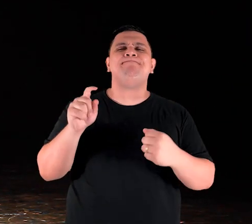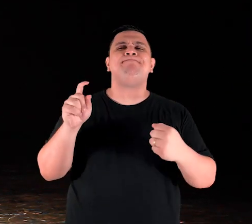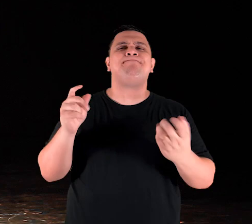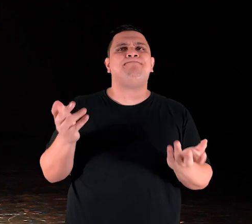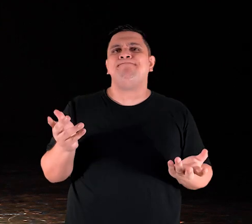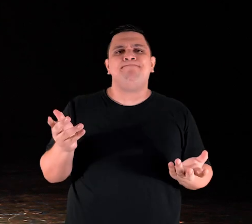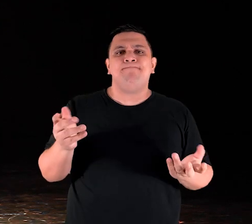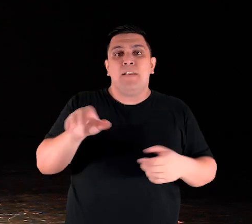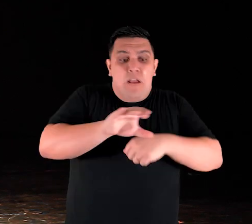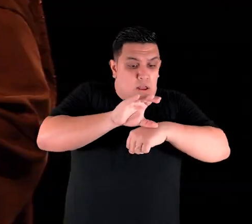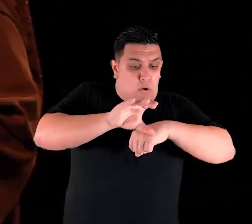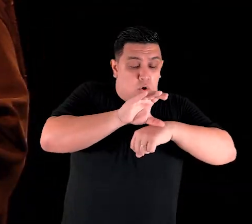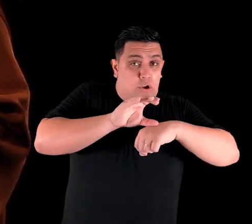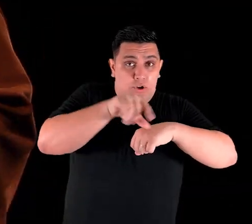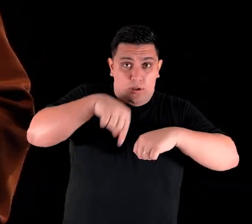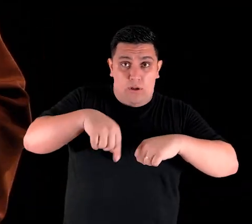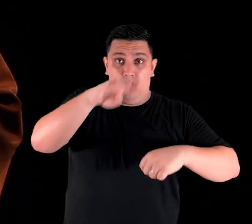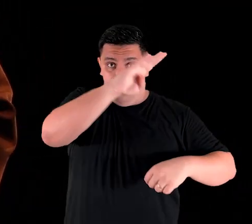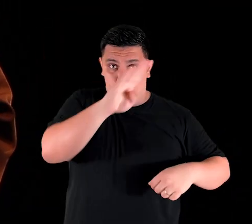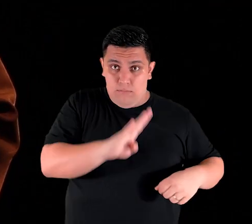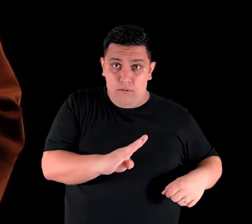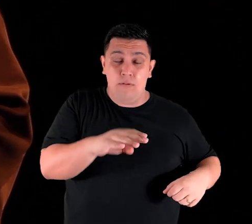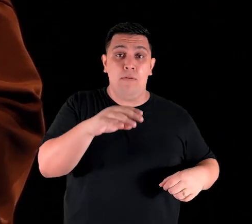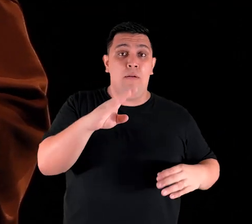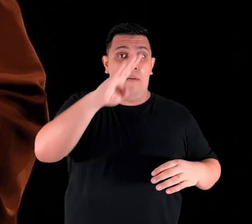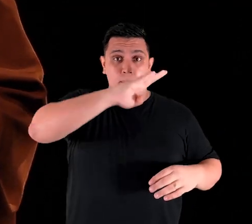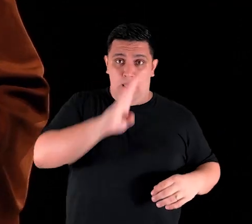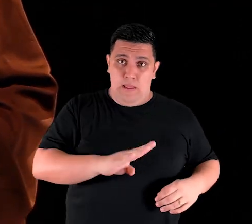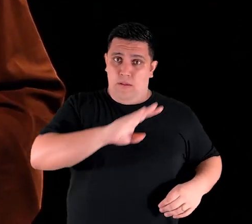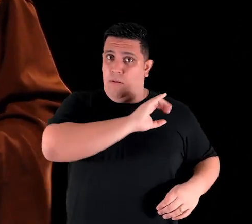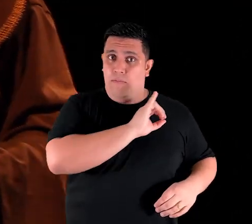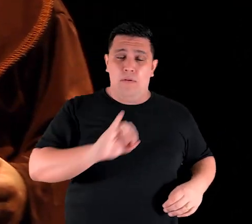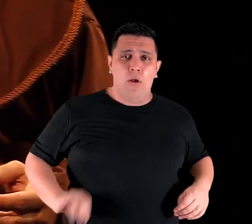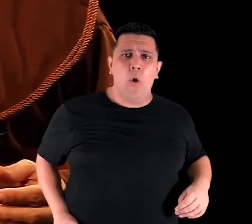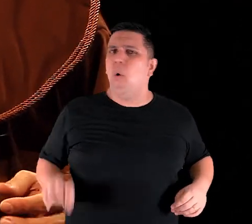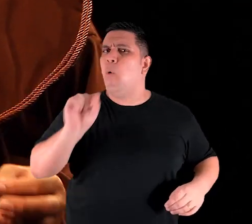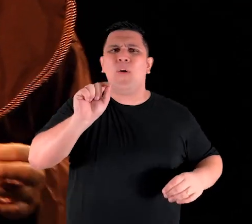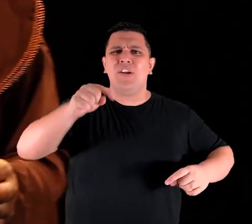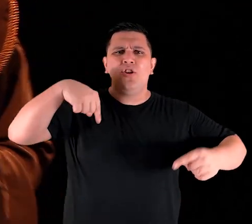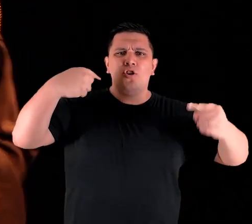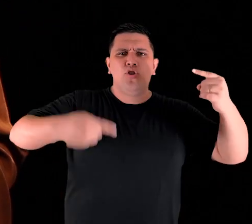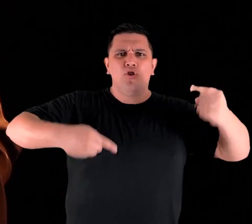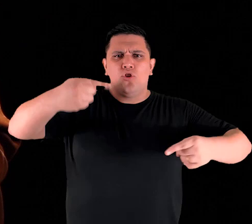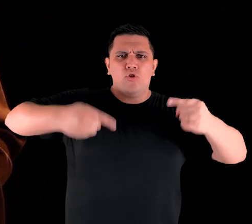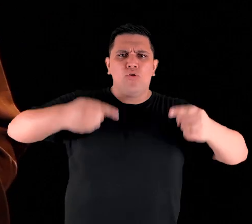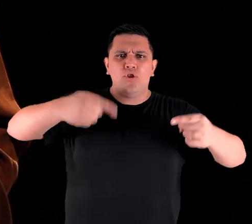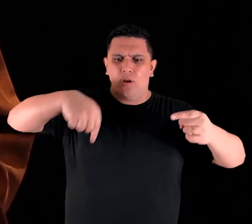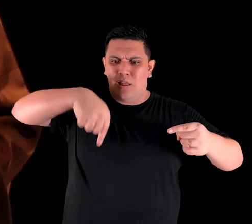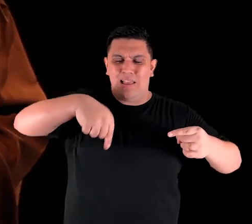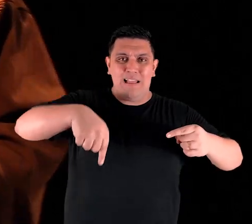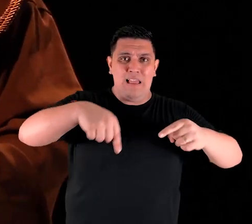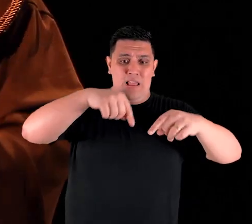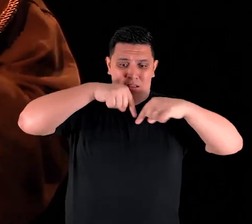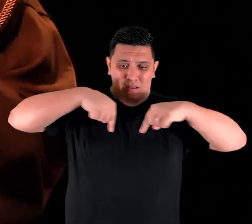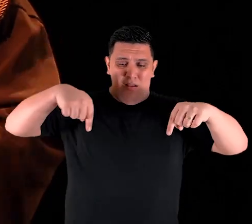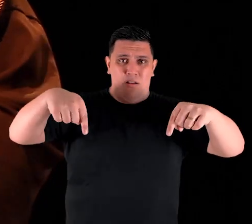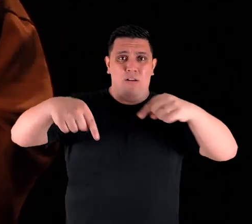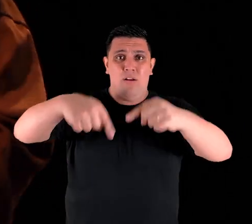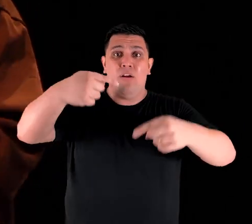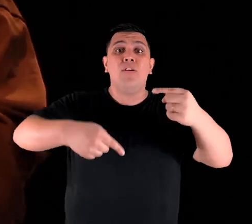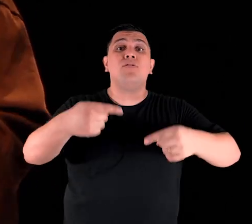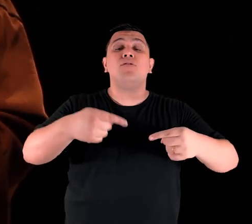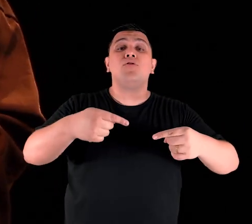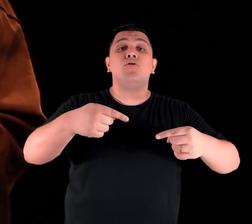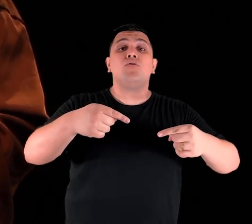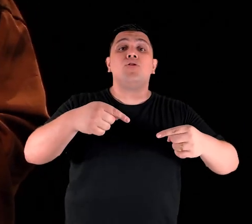Na Constituição do Brasil Império, o que se discutia na Assembleia Constituinte era a criação de um Estado